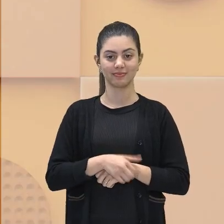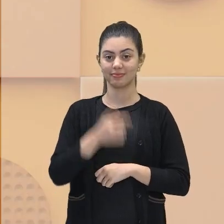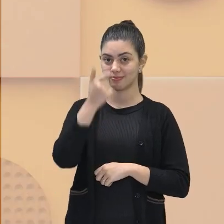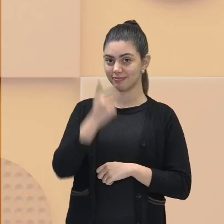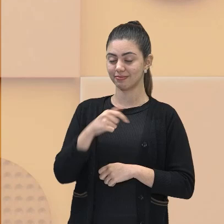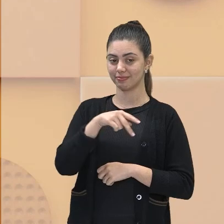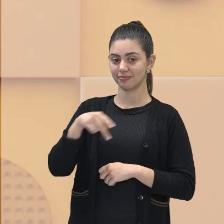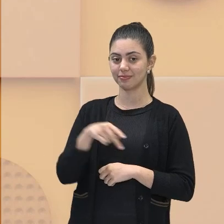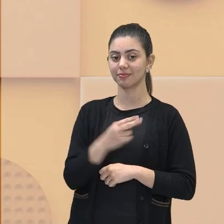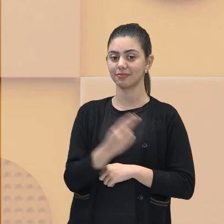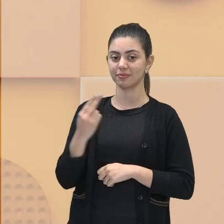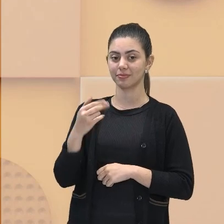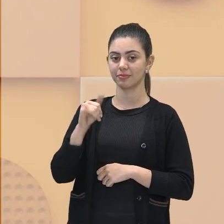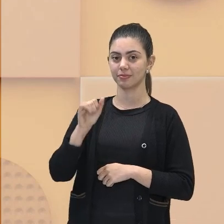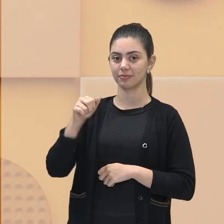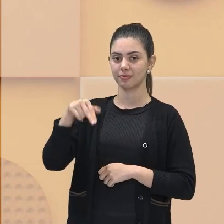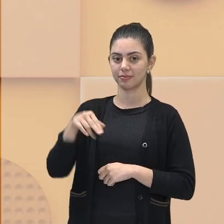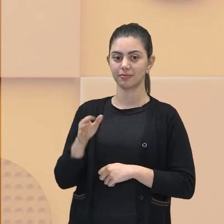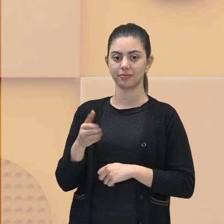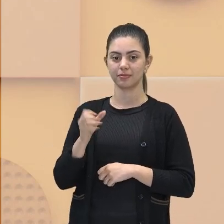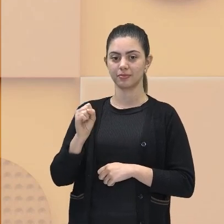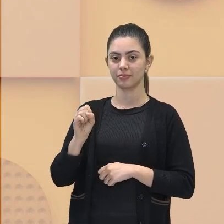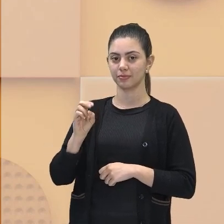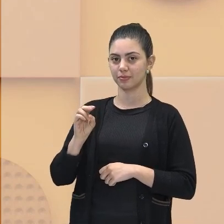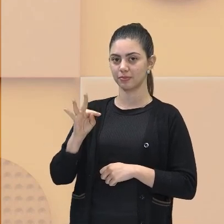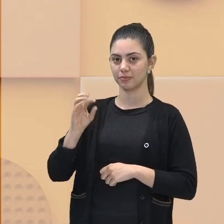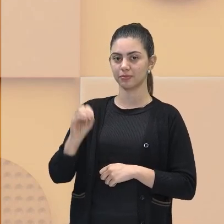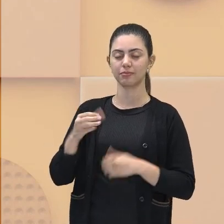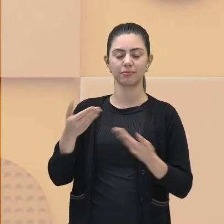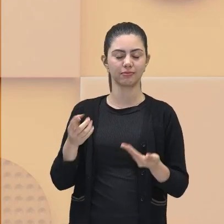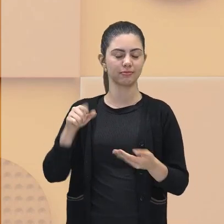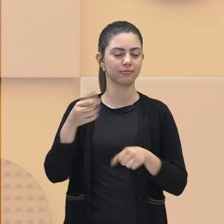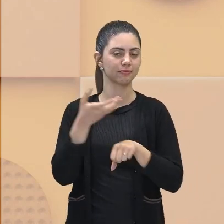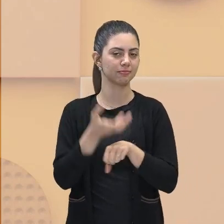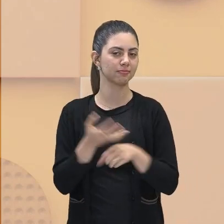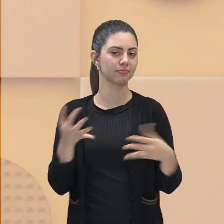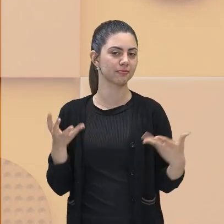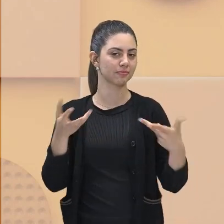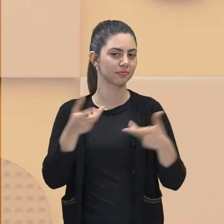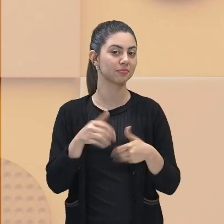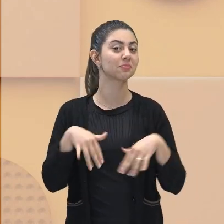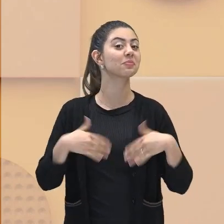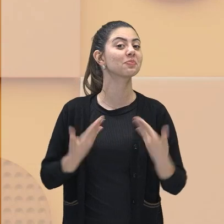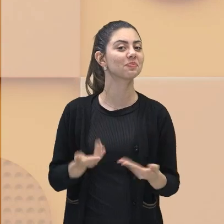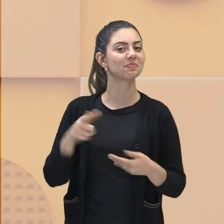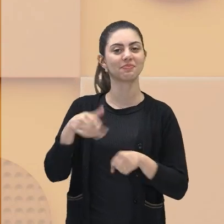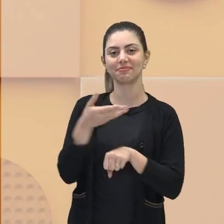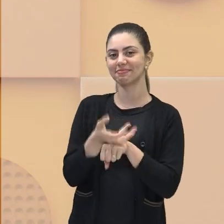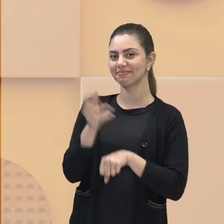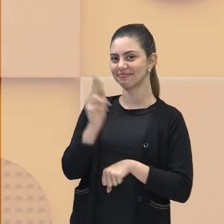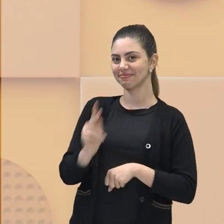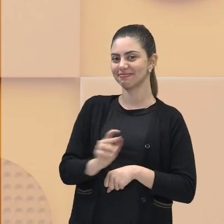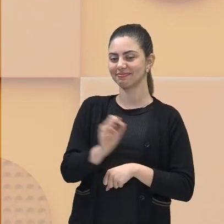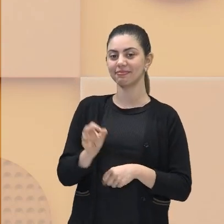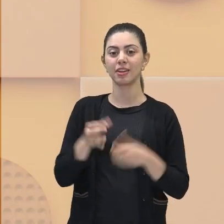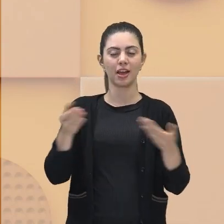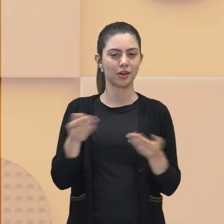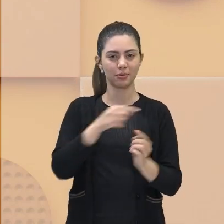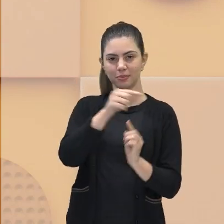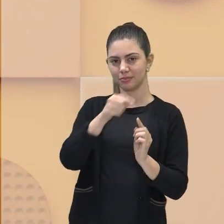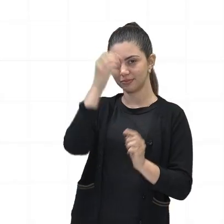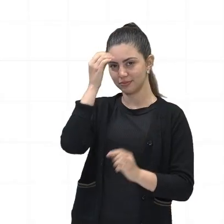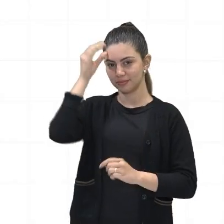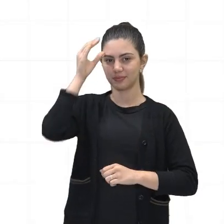Eu sou o professor Ian Souto, daquele que é o melhor componente, o componente de História. Vamos ao objeto